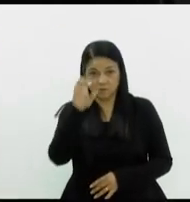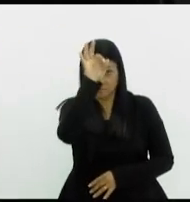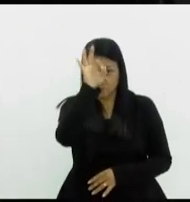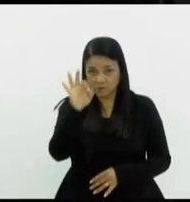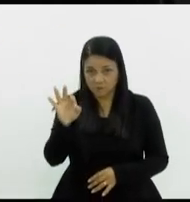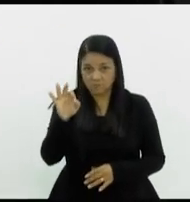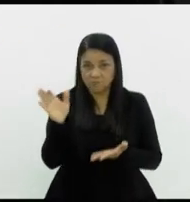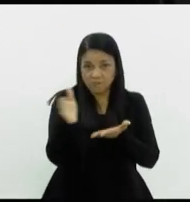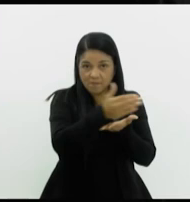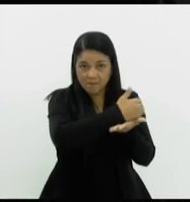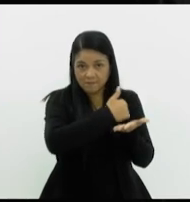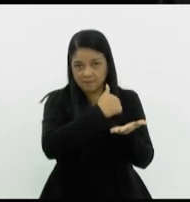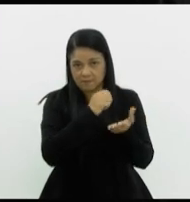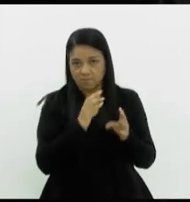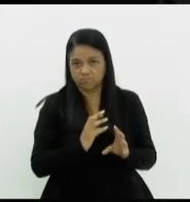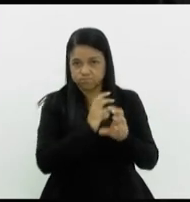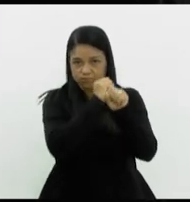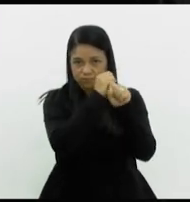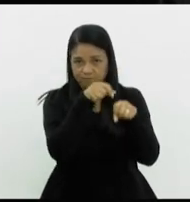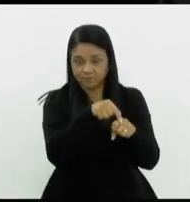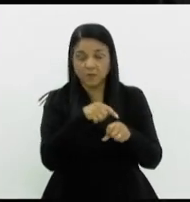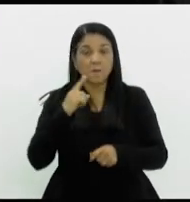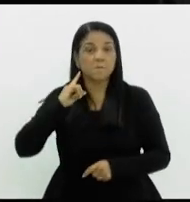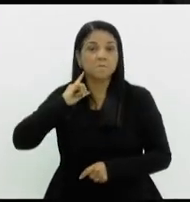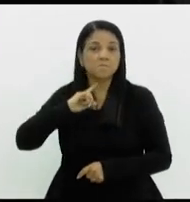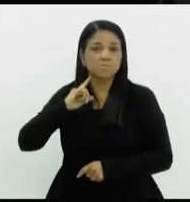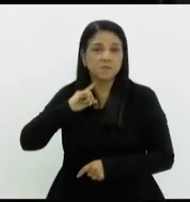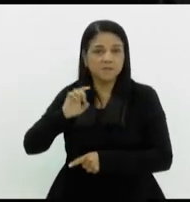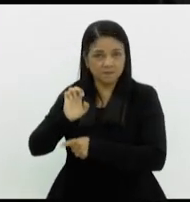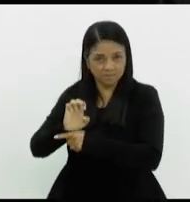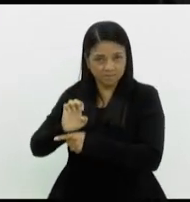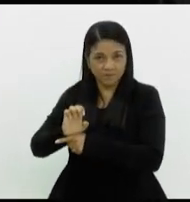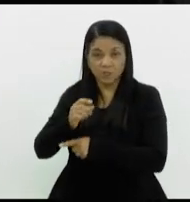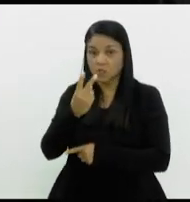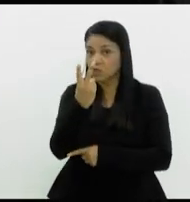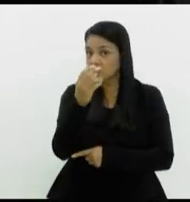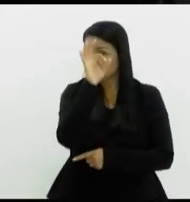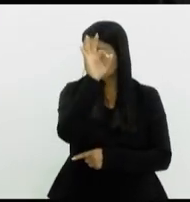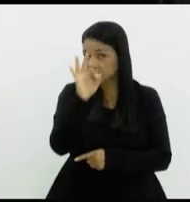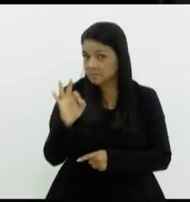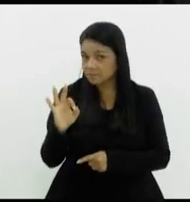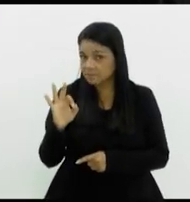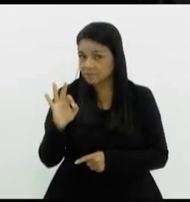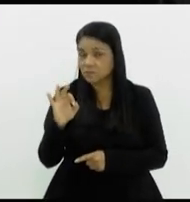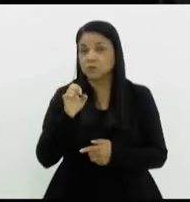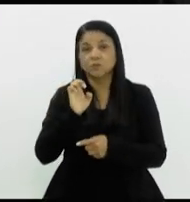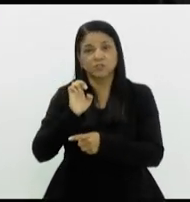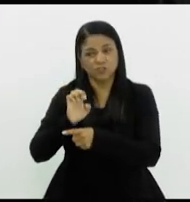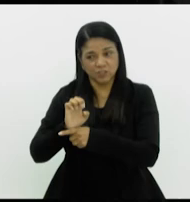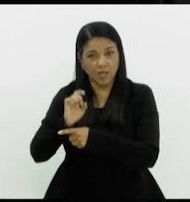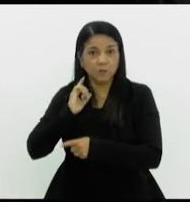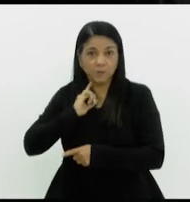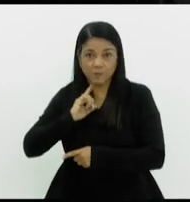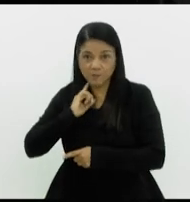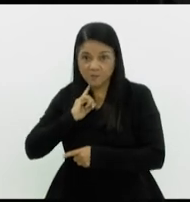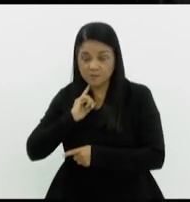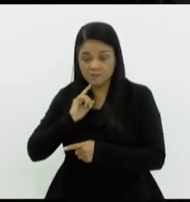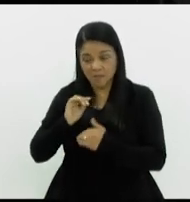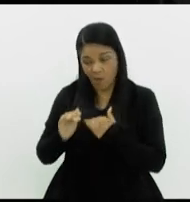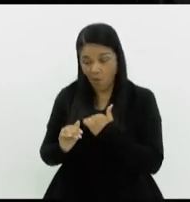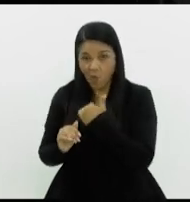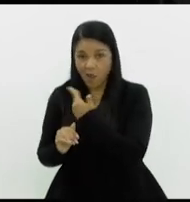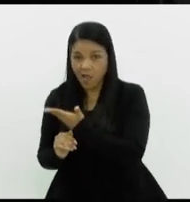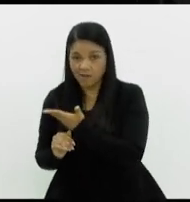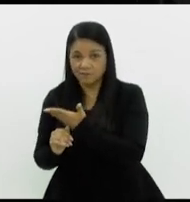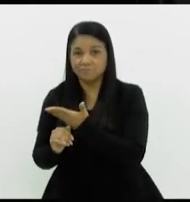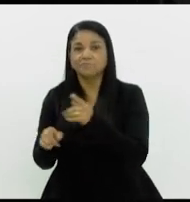0,45% da receita líquida. Minas Gerais estipula em 2%, e é um Estado vizinho que também está